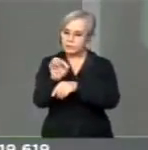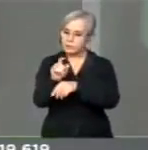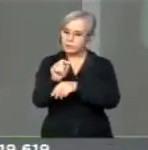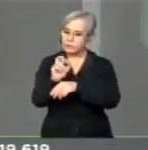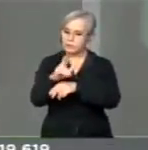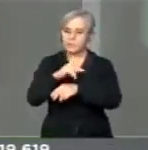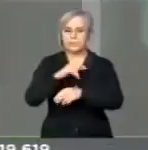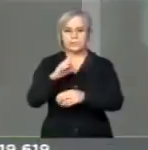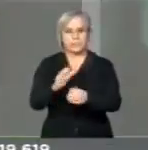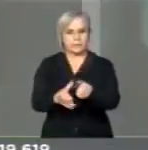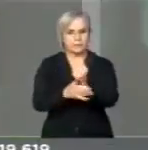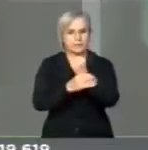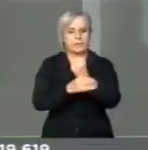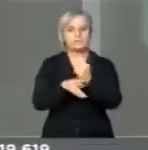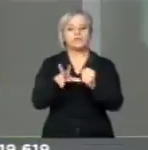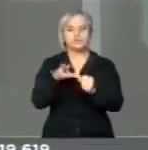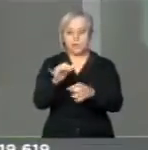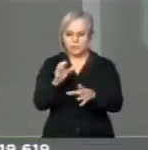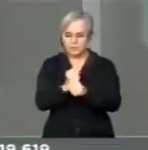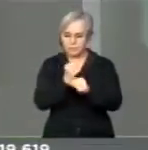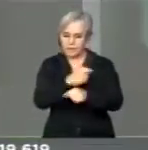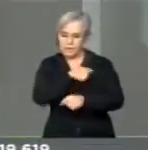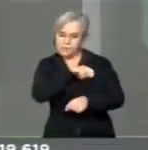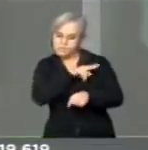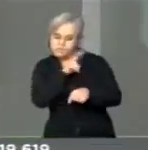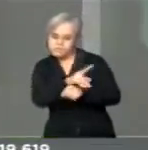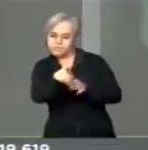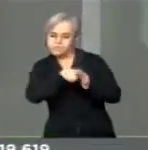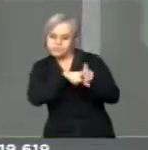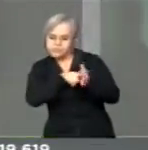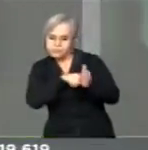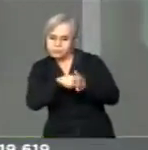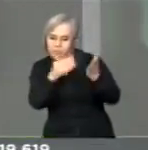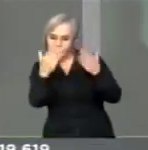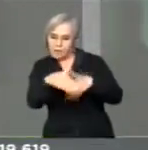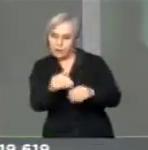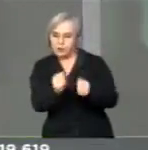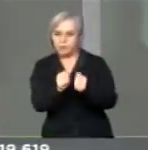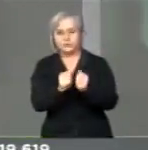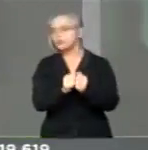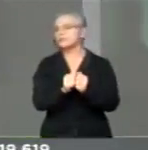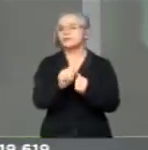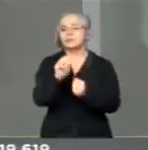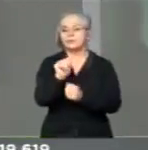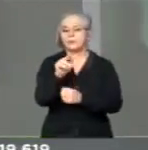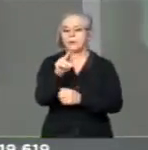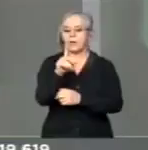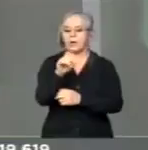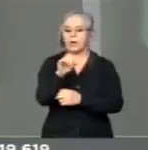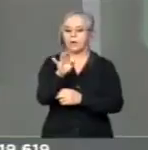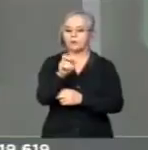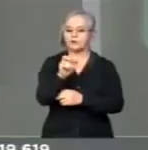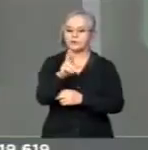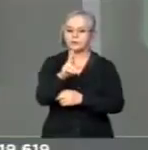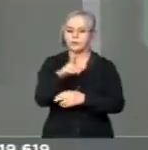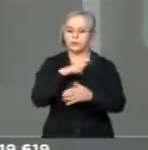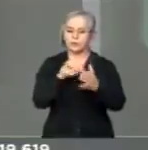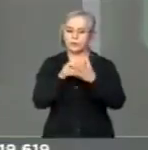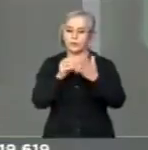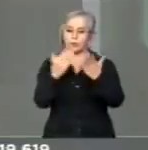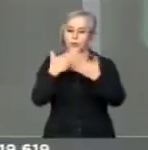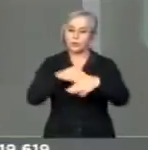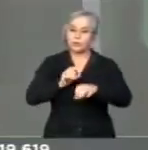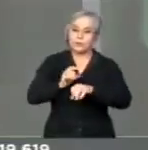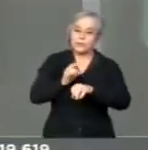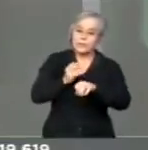garantia de que suas contas serão auditadas e inspecionadas por auditores de controle externo de carreira, concursados especificamente